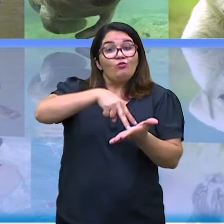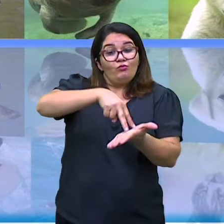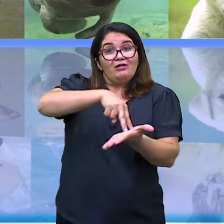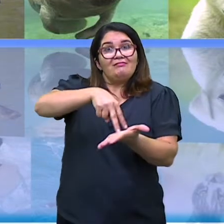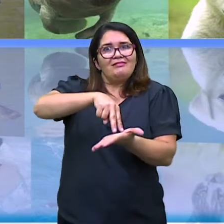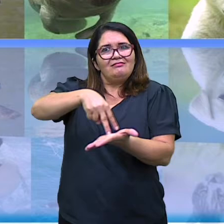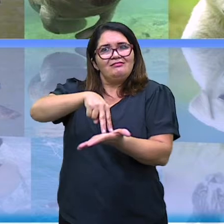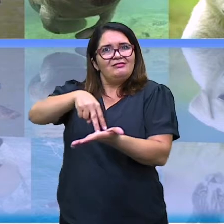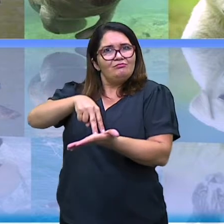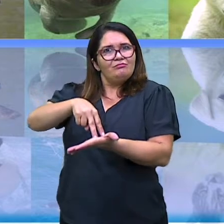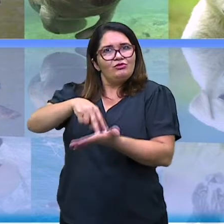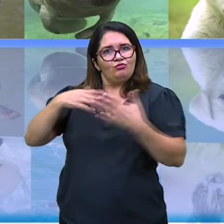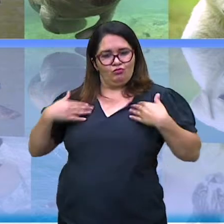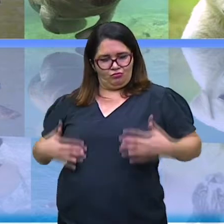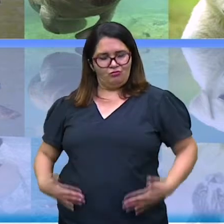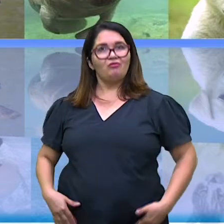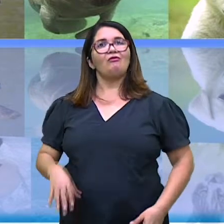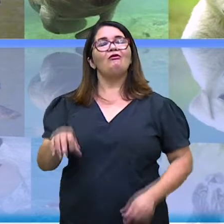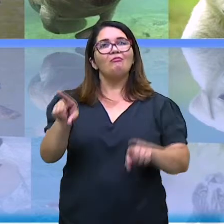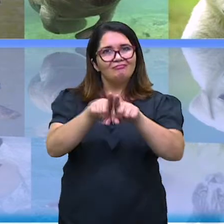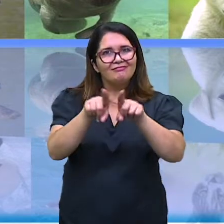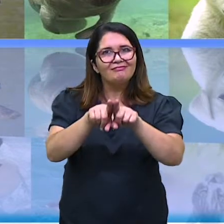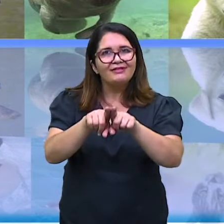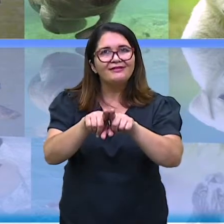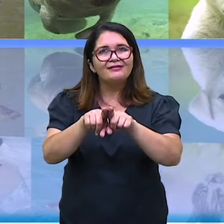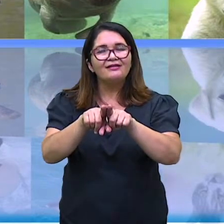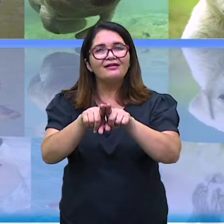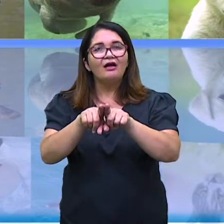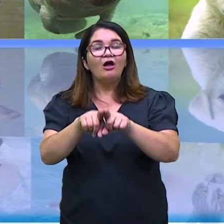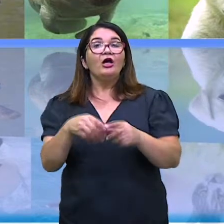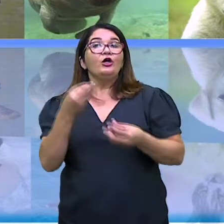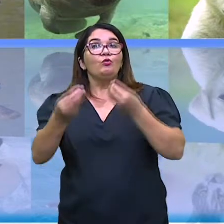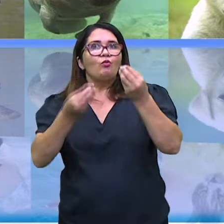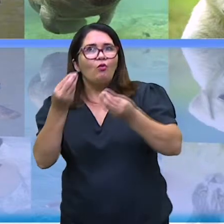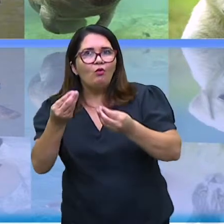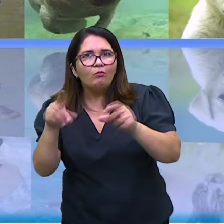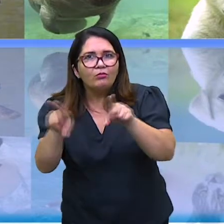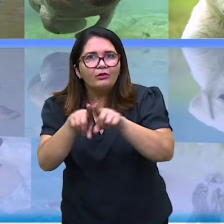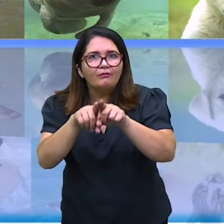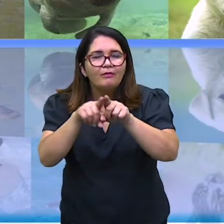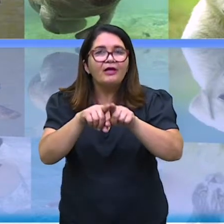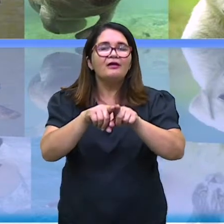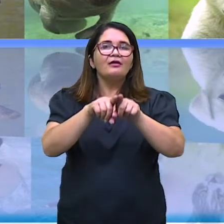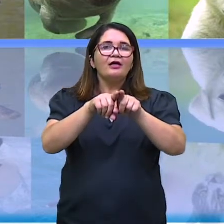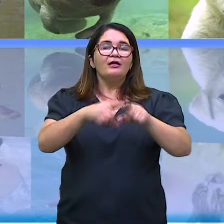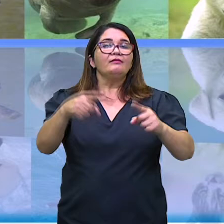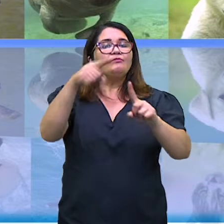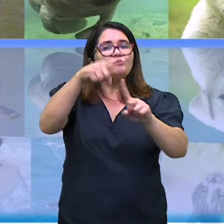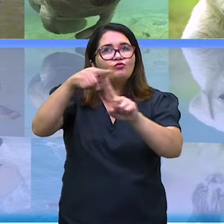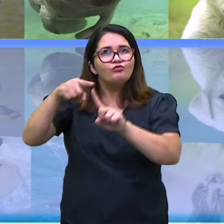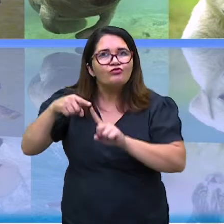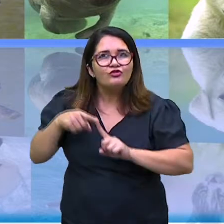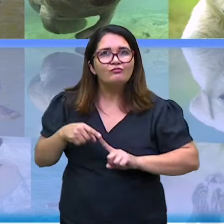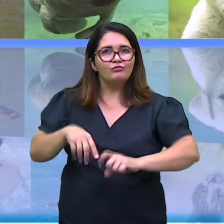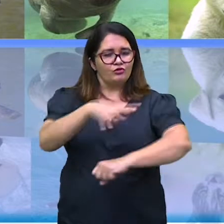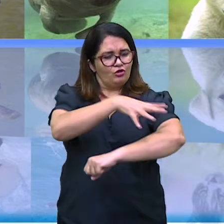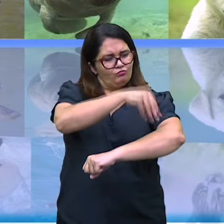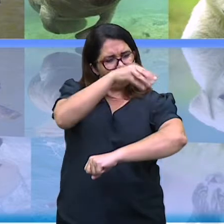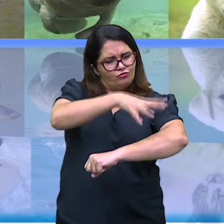temperatura. Todo este processo vai acontecer e vai ser